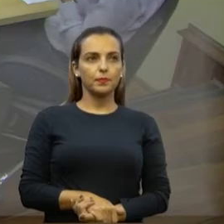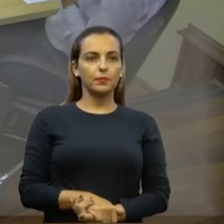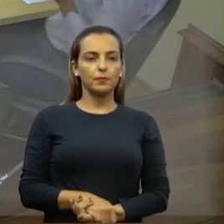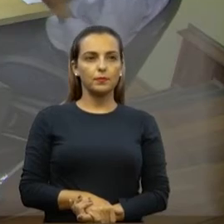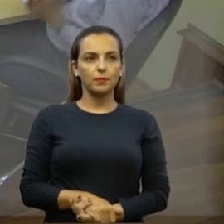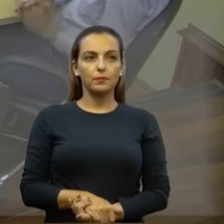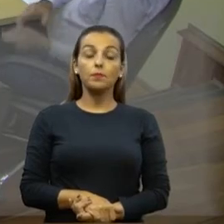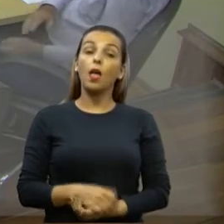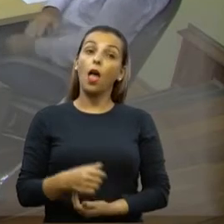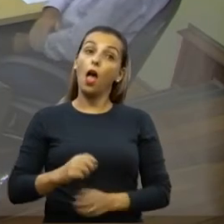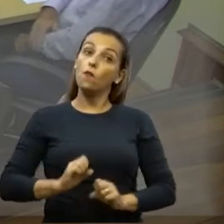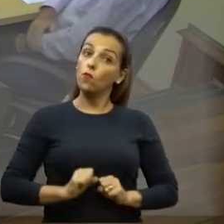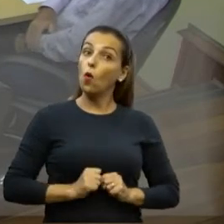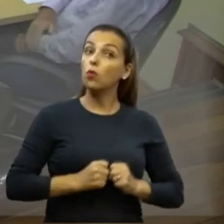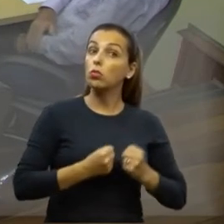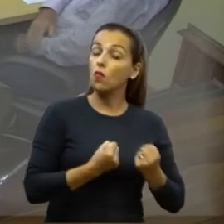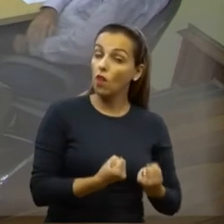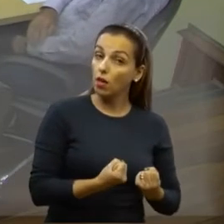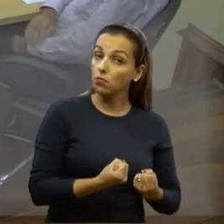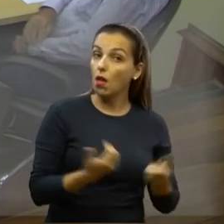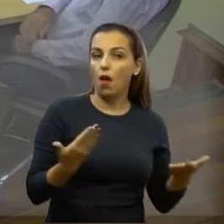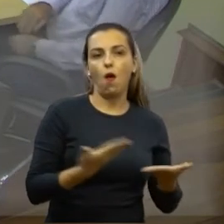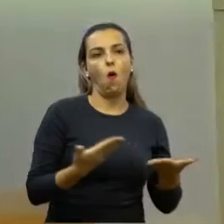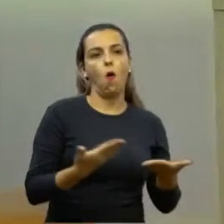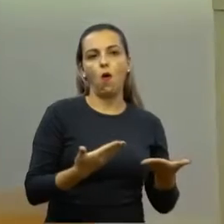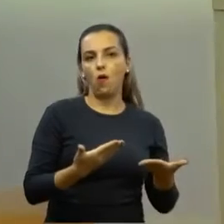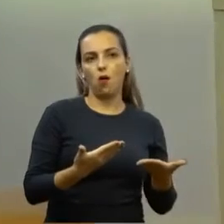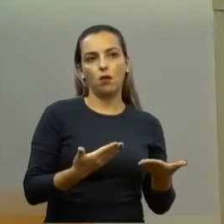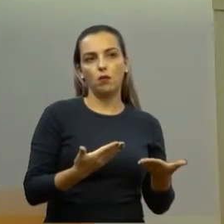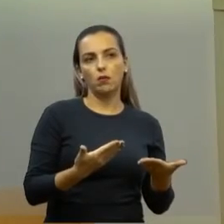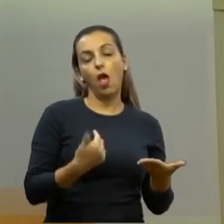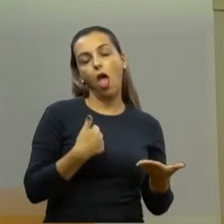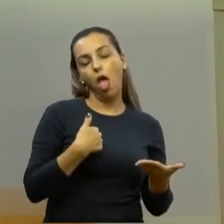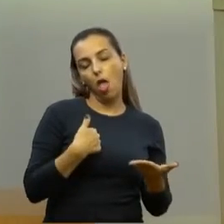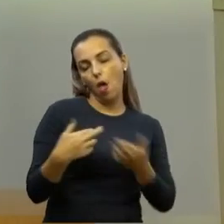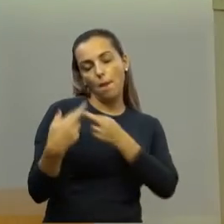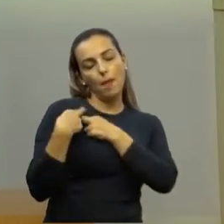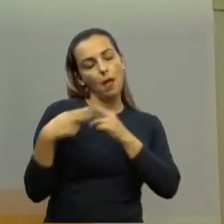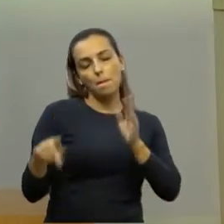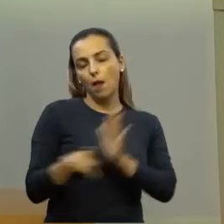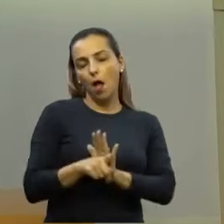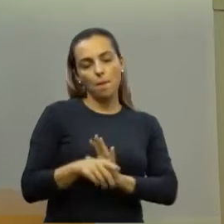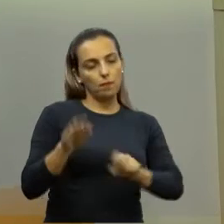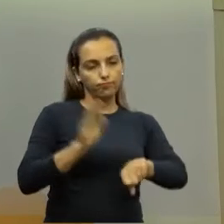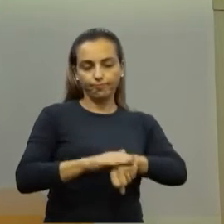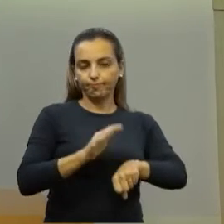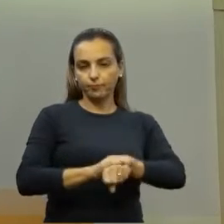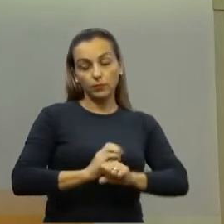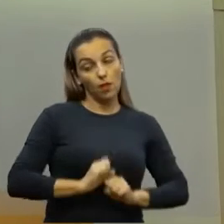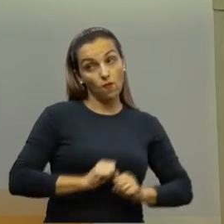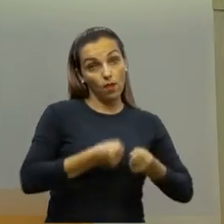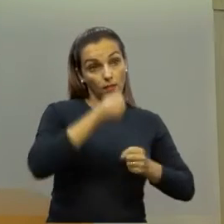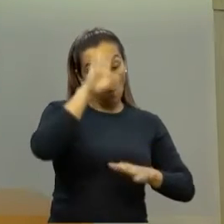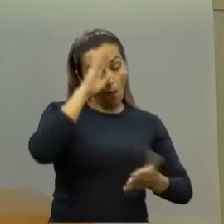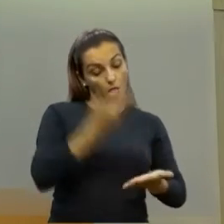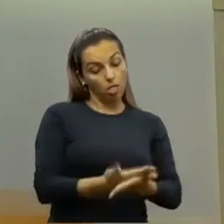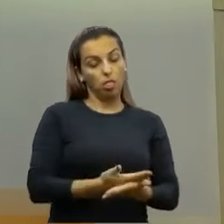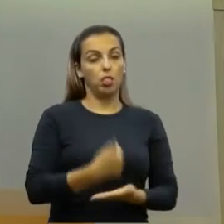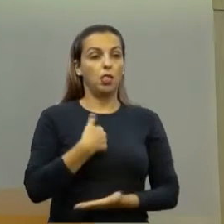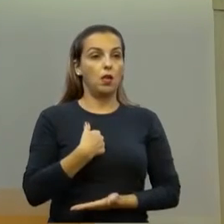eu tenho que defender a mídia acusa eu estou defendendo na cara vou fazer minha parte de prender o que eu acredito bom